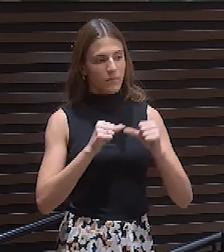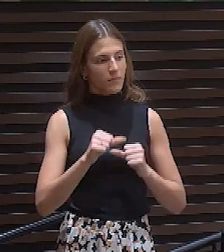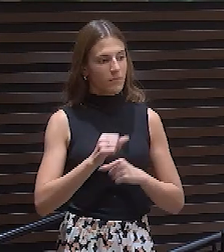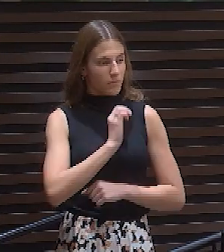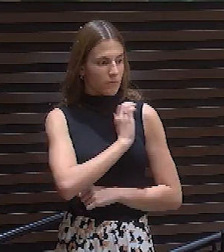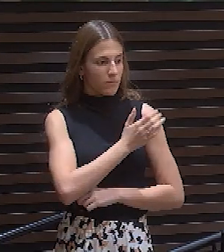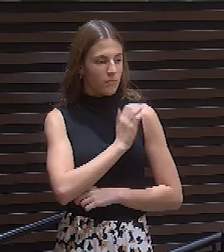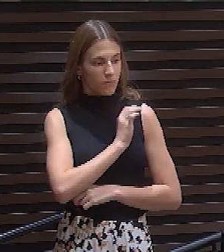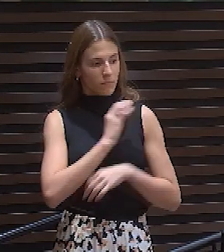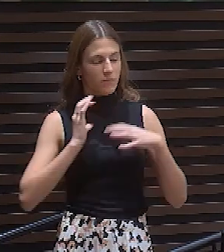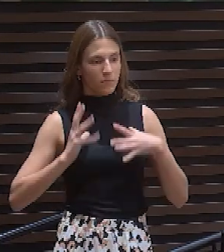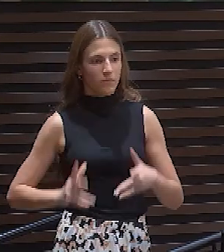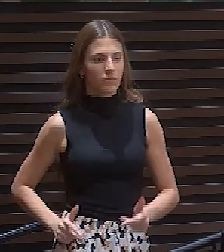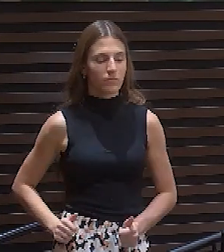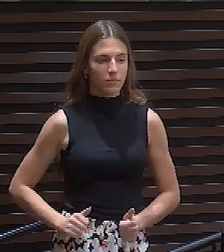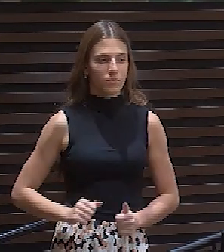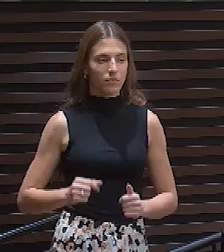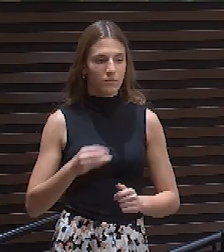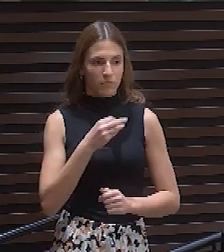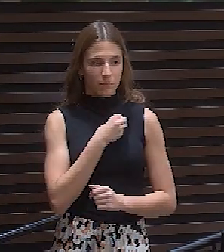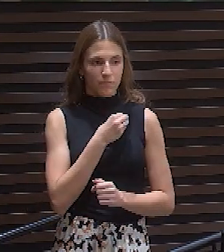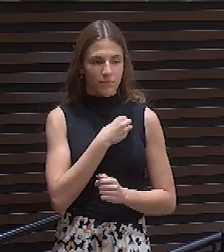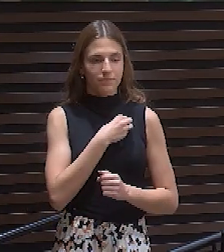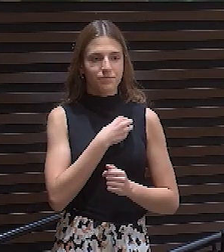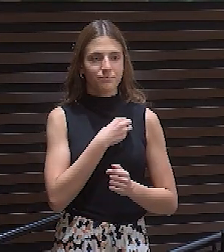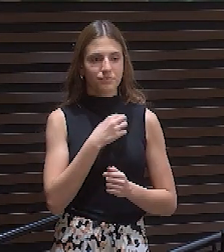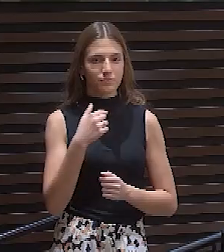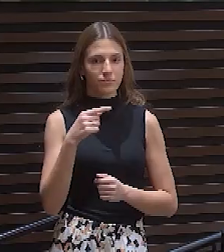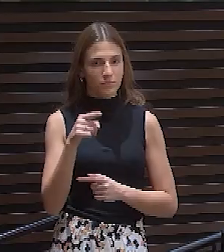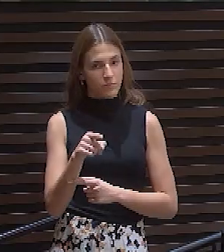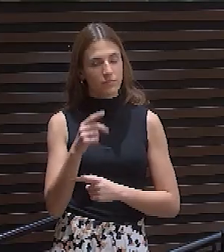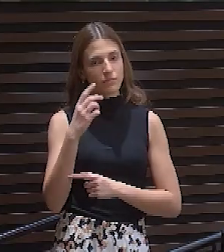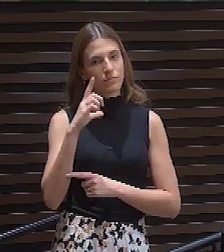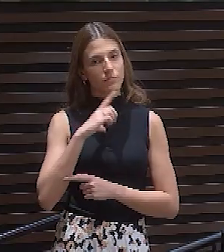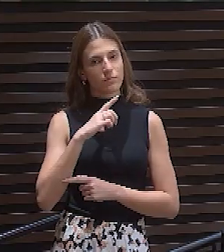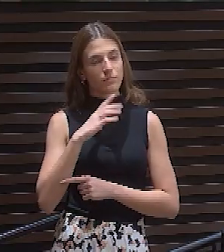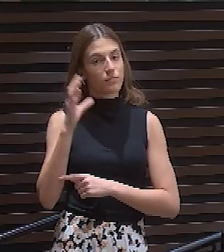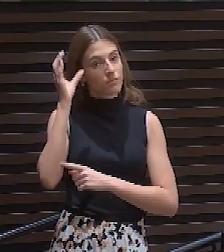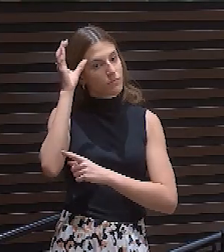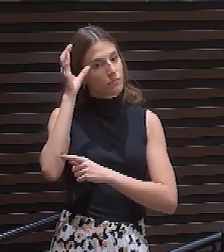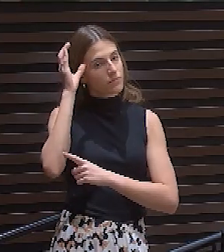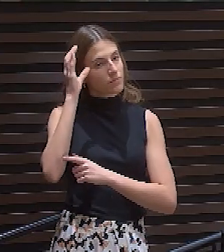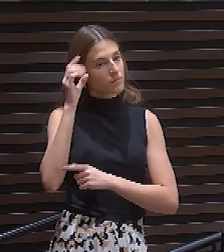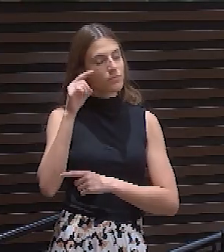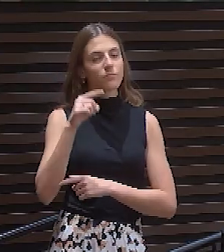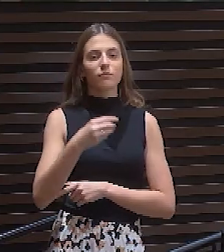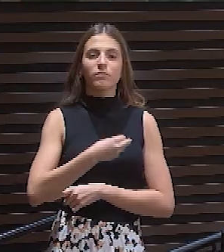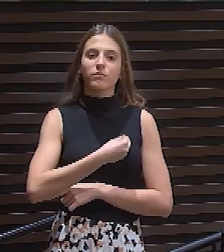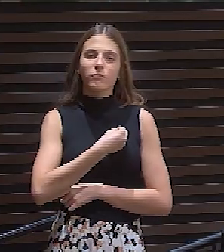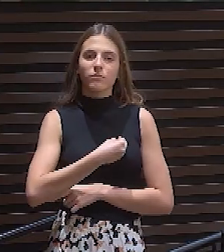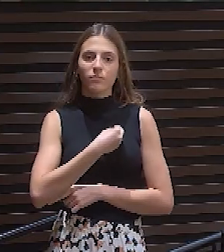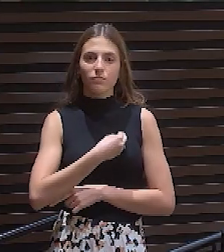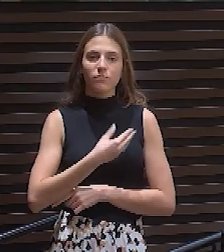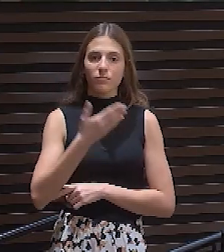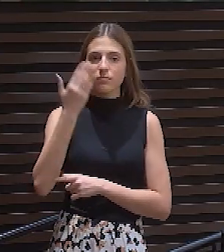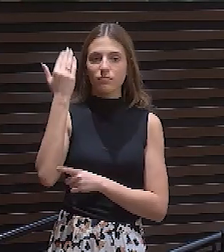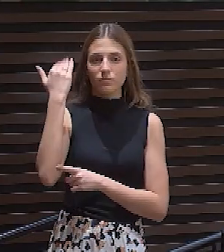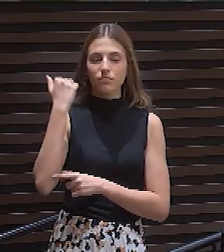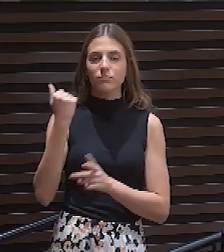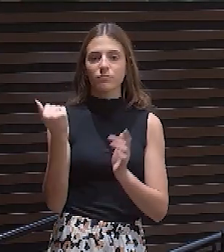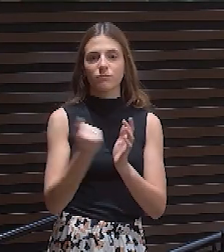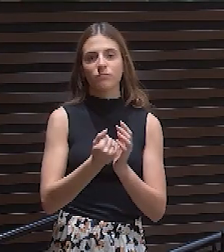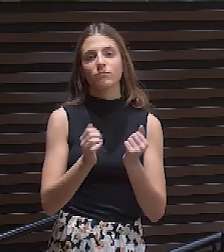corpo da carne. Você tem consciência de que seu velho homem foi